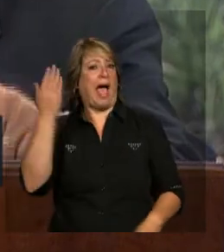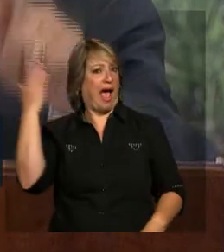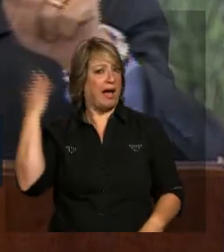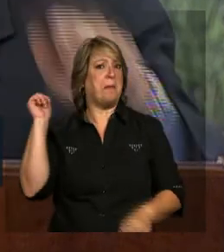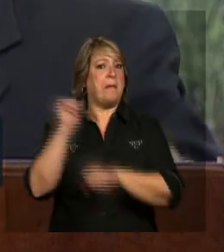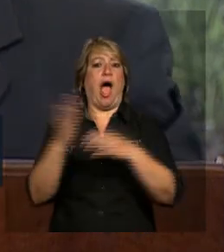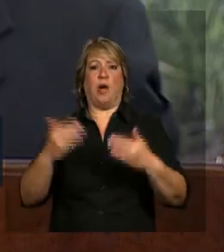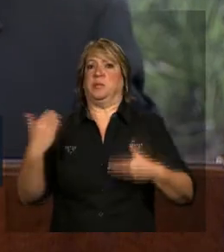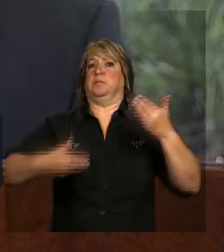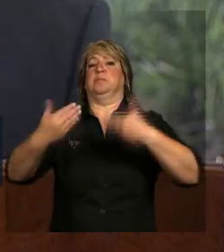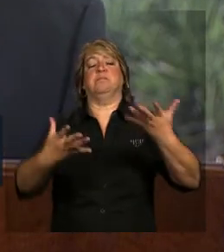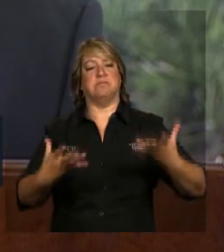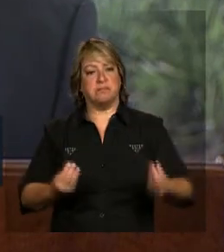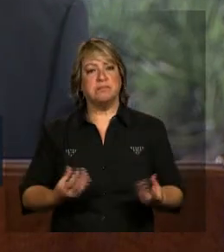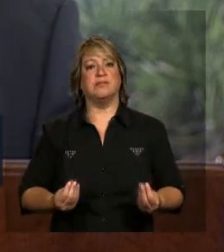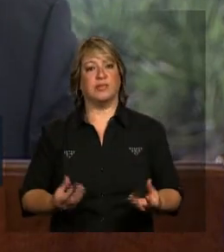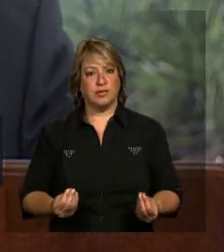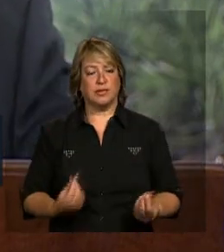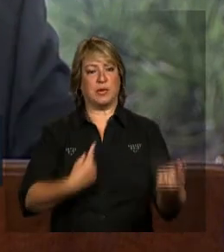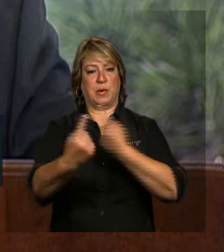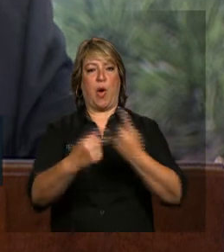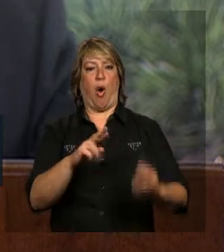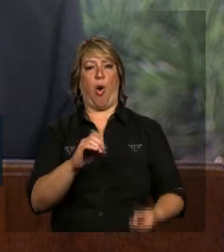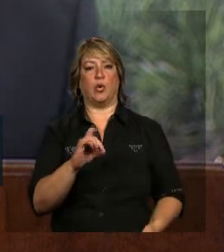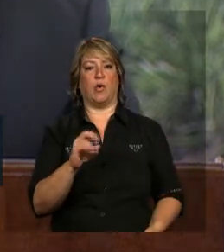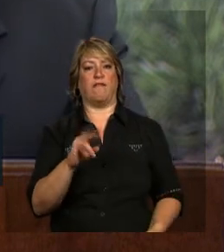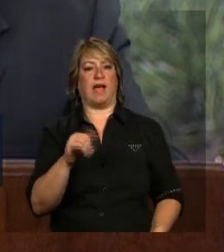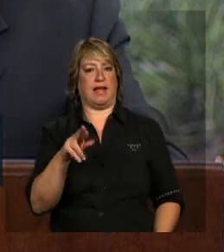até hoje e temos de concessões rodoviárias